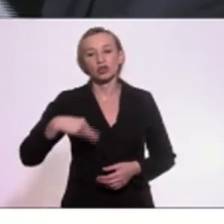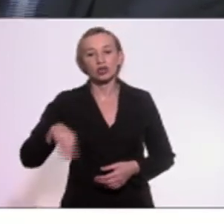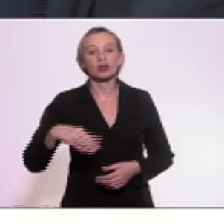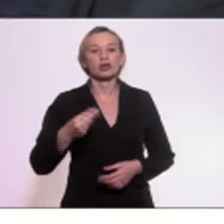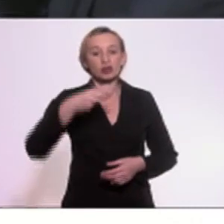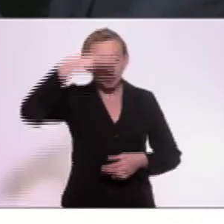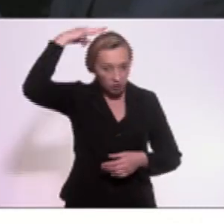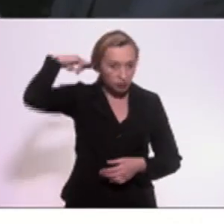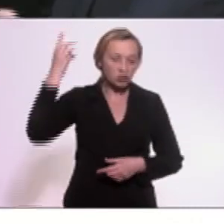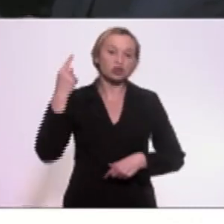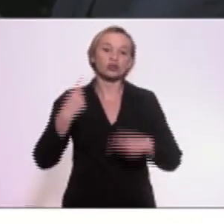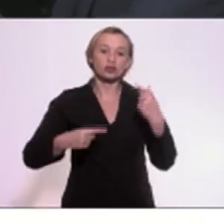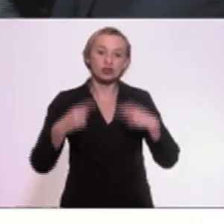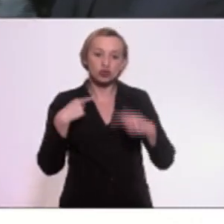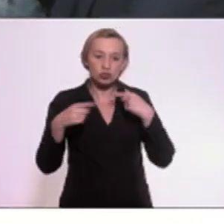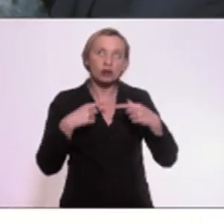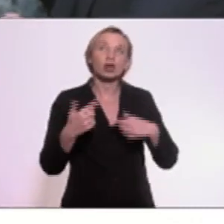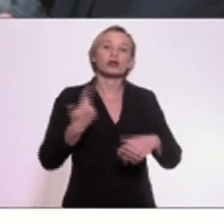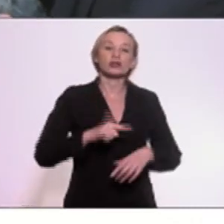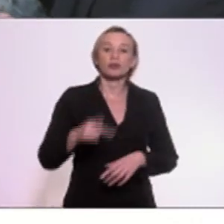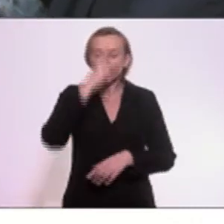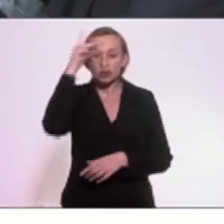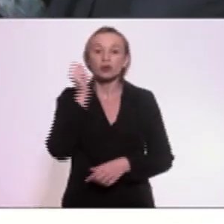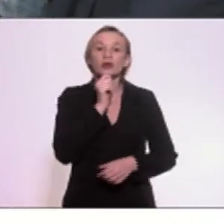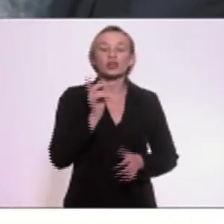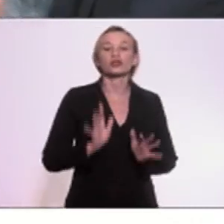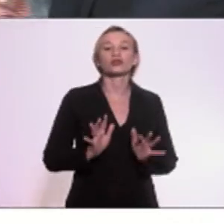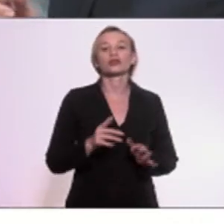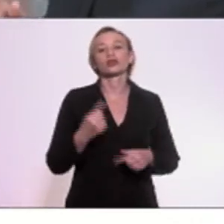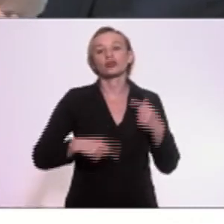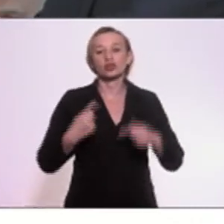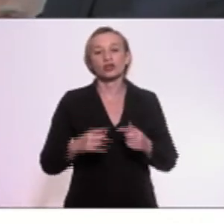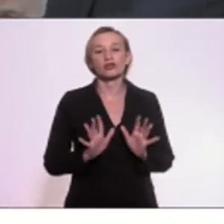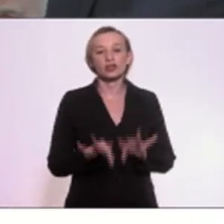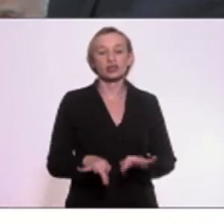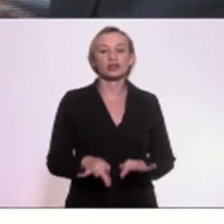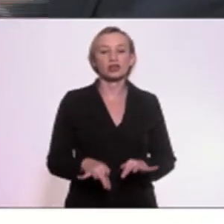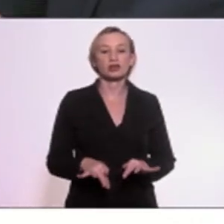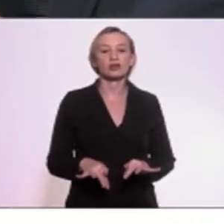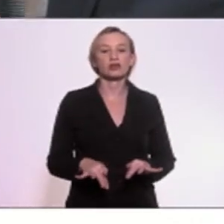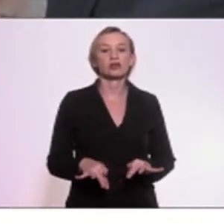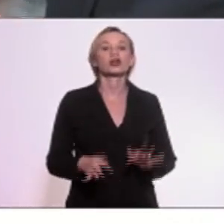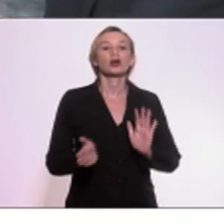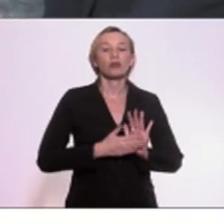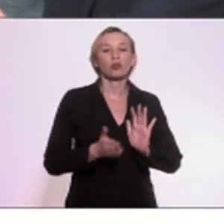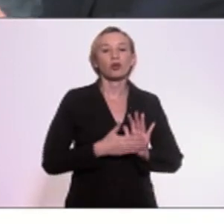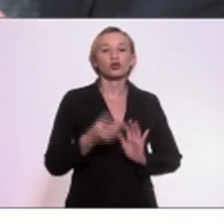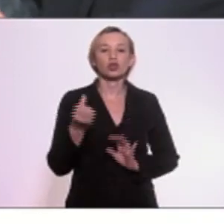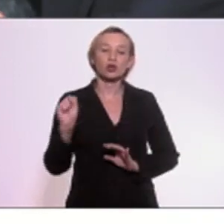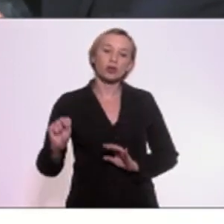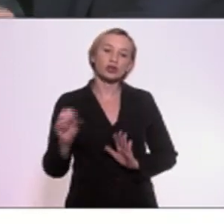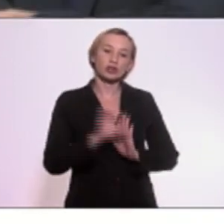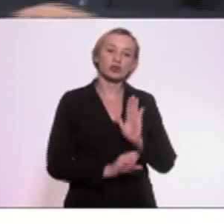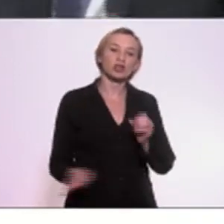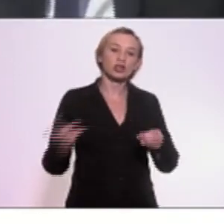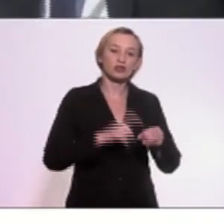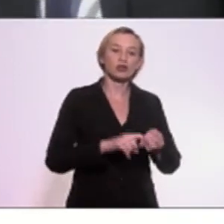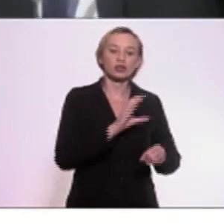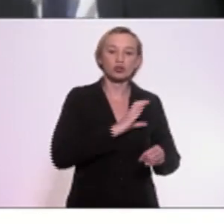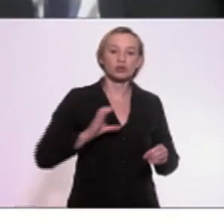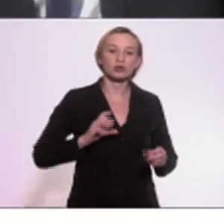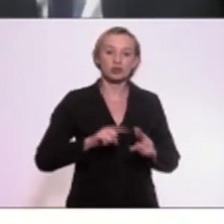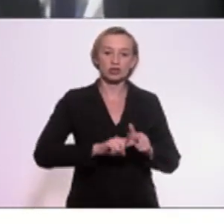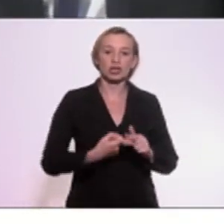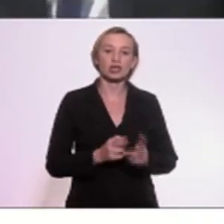Márcio Pacheco. Em discussão, não havendo ninguém queira discutir, encerra a discussão. A presente proposta recebeu 8 emendas e retorna às